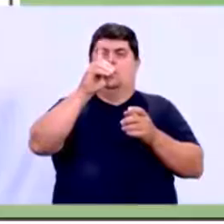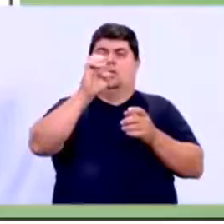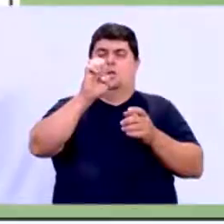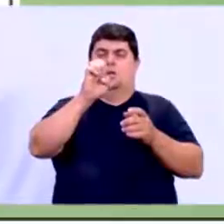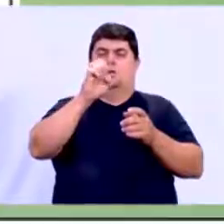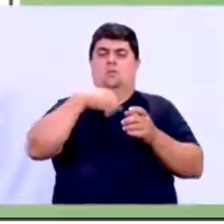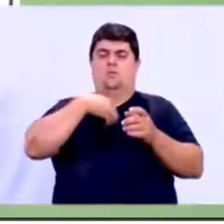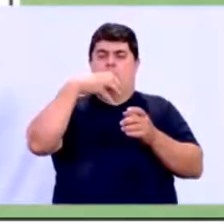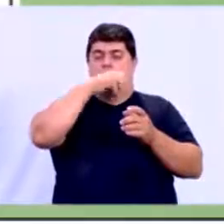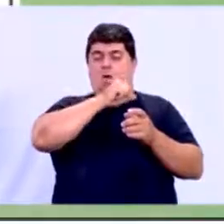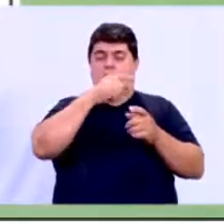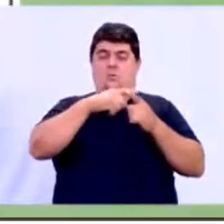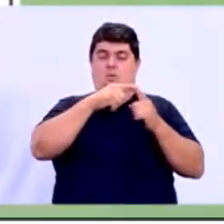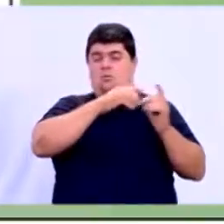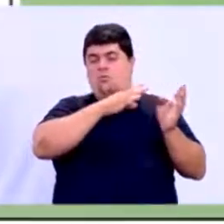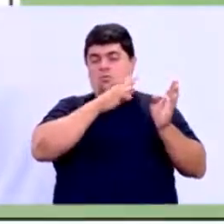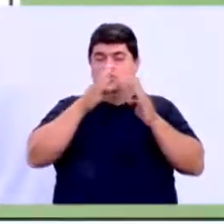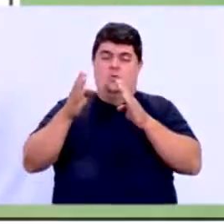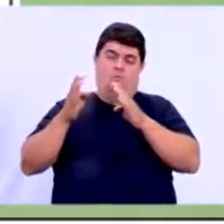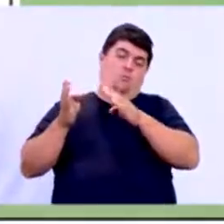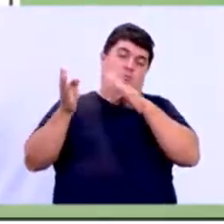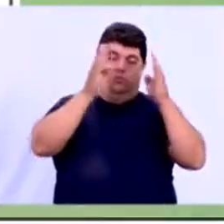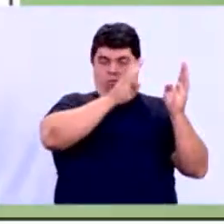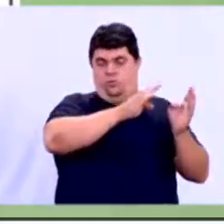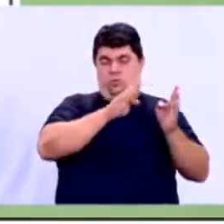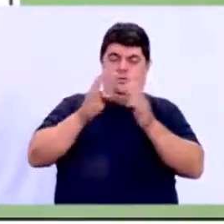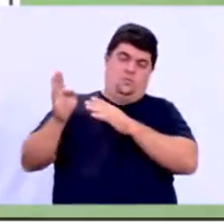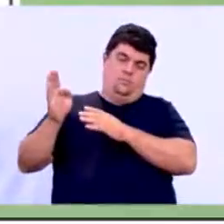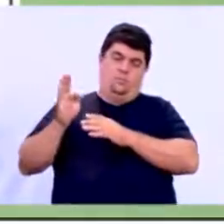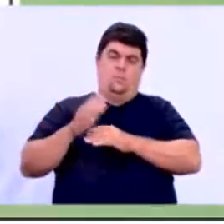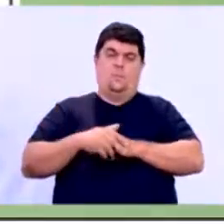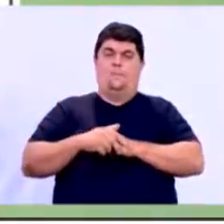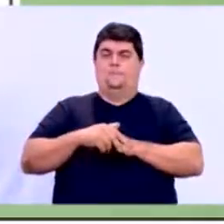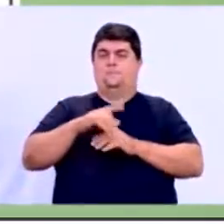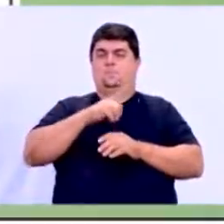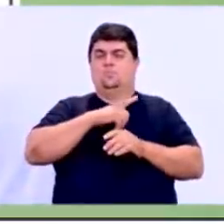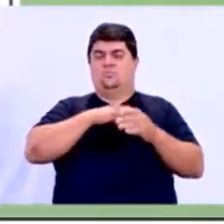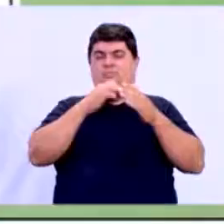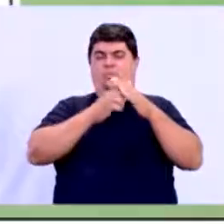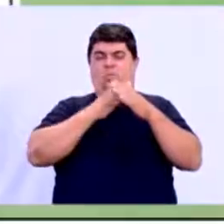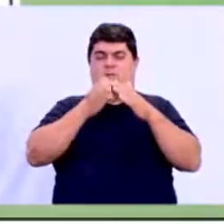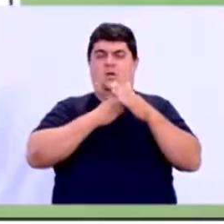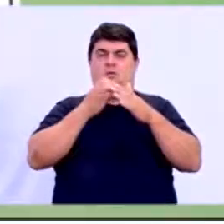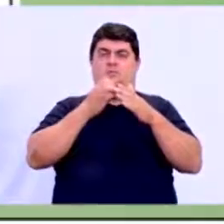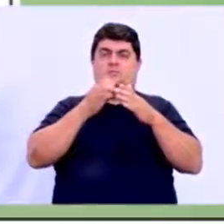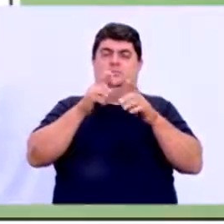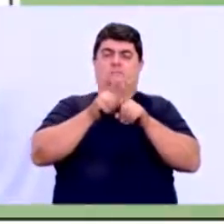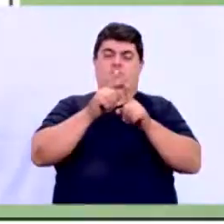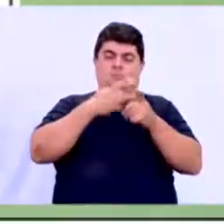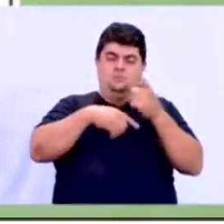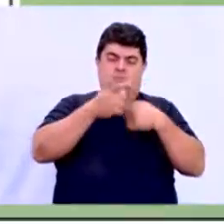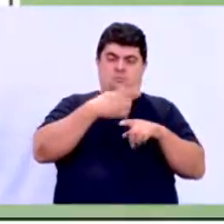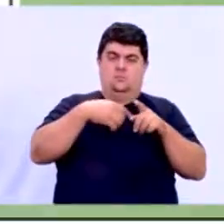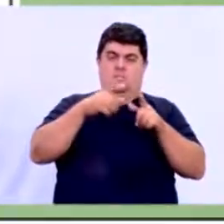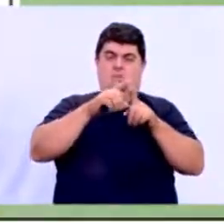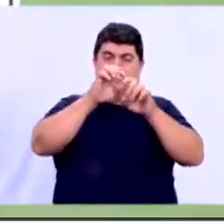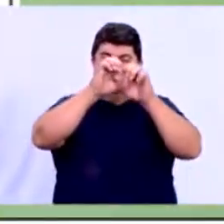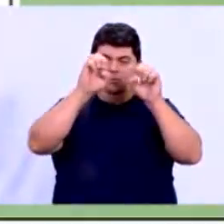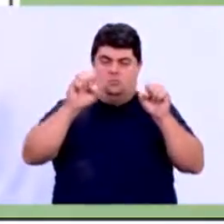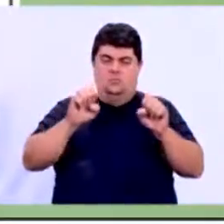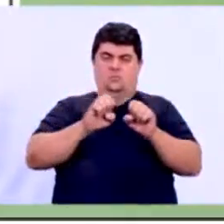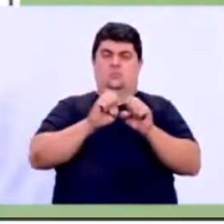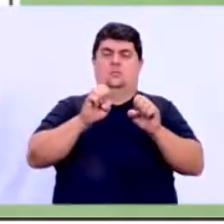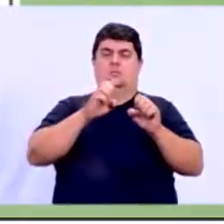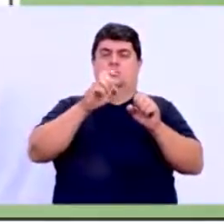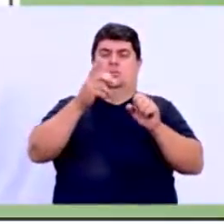gente retoma, tá? Necessidade de financiamento, aí na parte da empresa e equipe de gestão, temos a estrutura organizacional